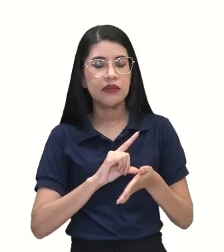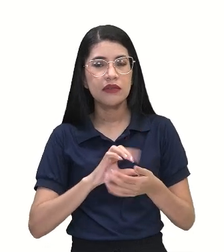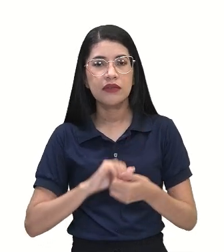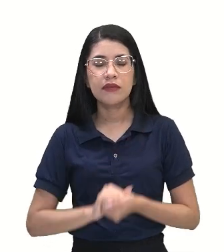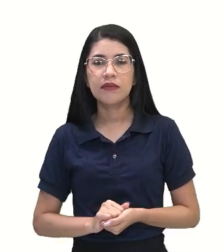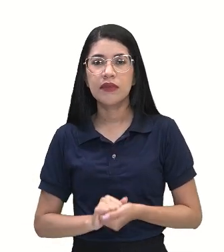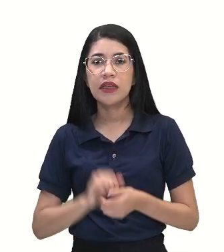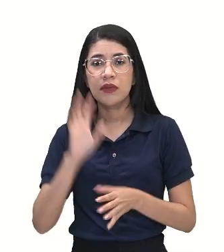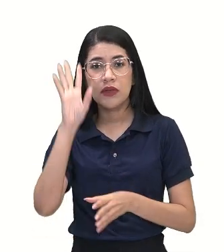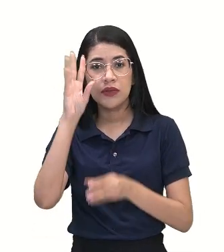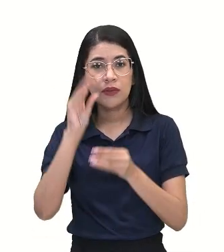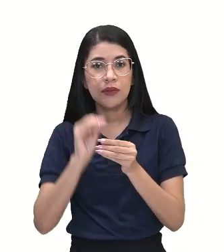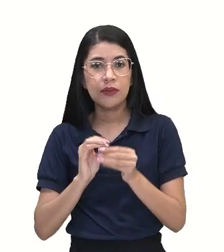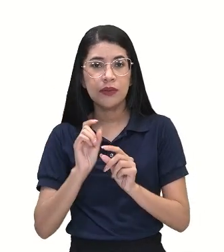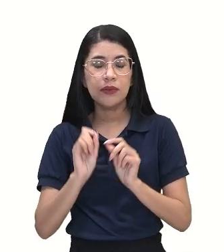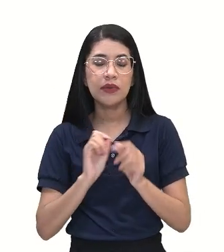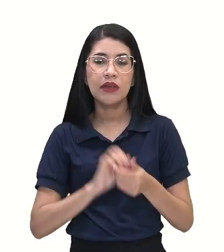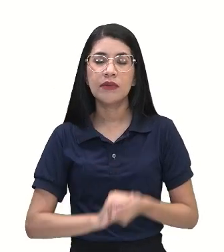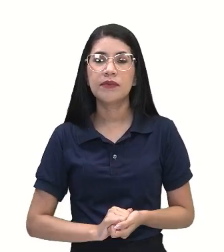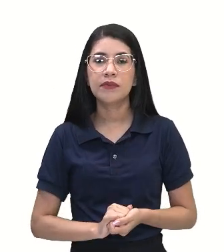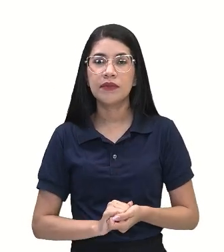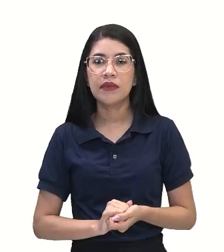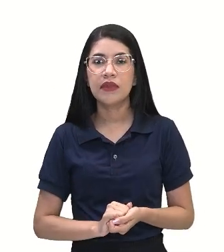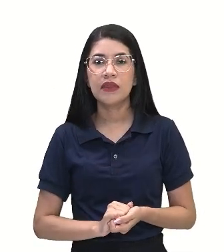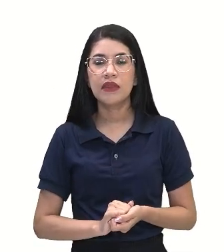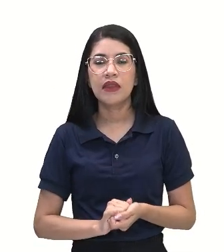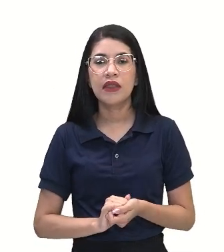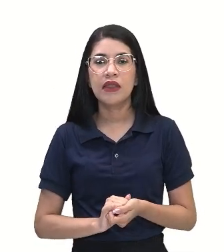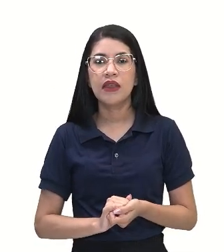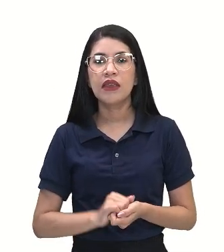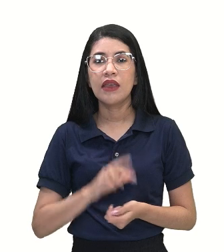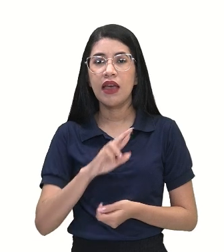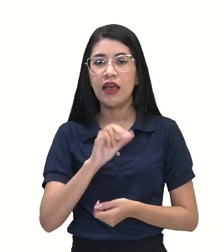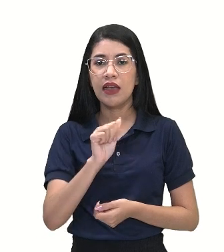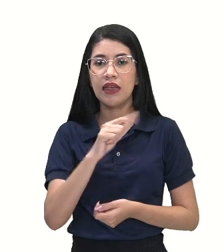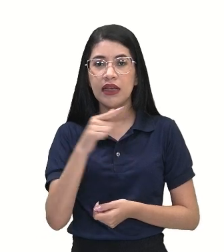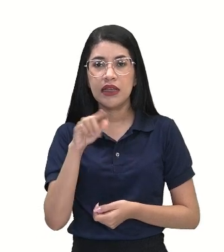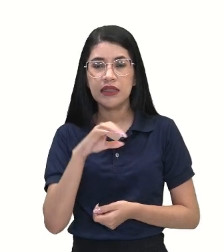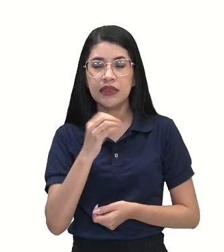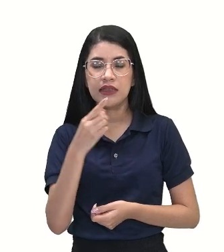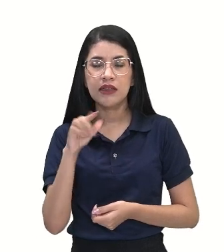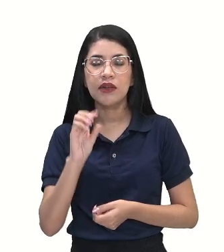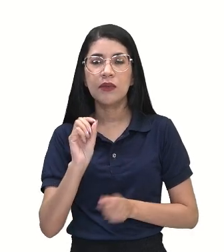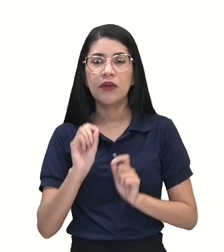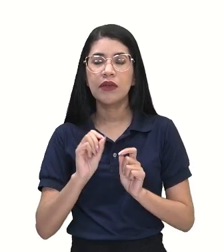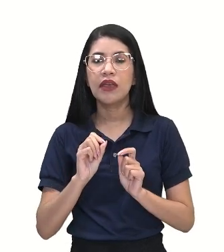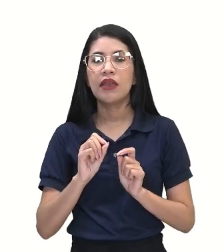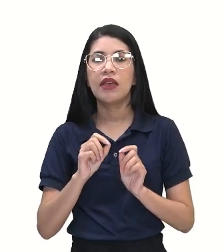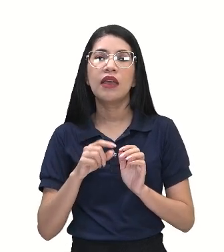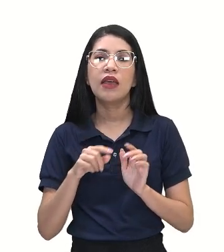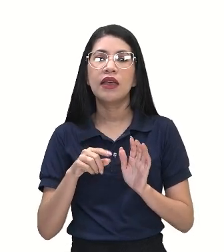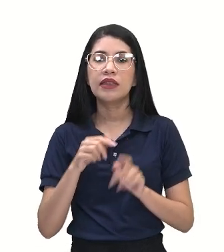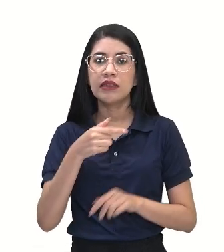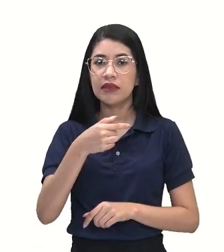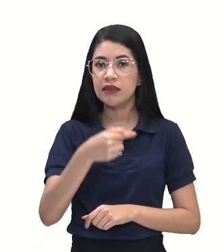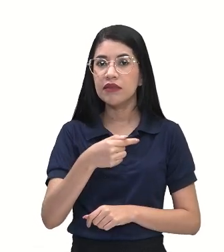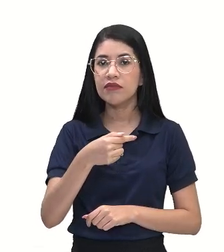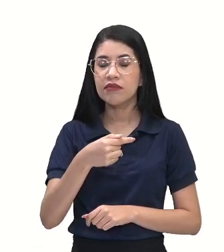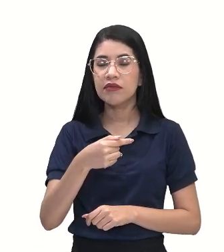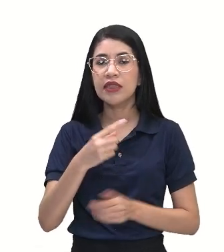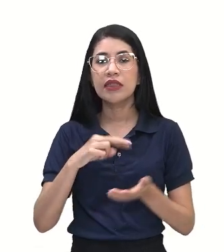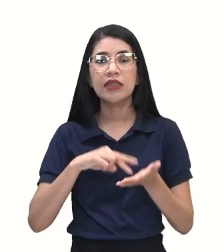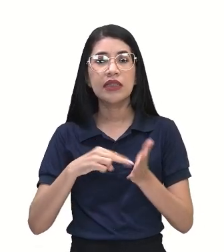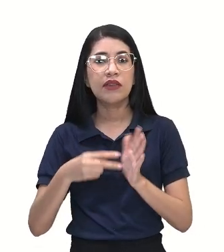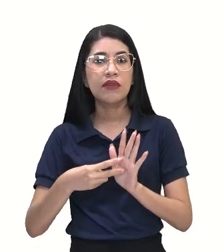Chegamos à conclusão que a razão dessa PA é o 7. Então, se a razão é 7, significa que quando